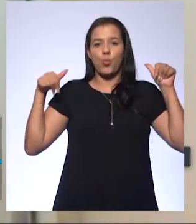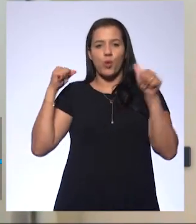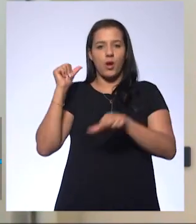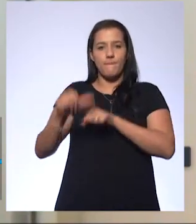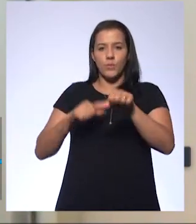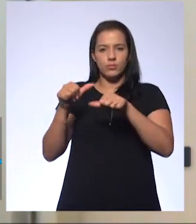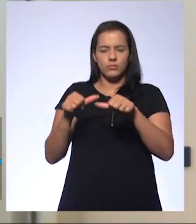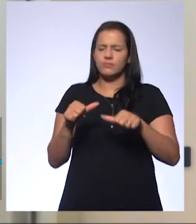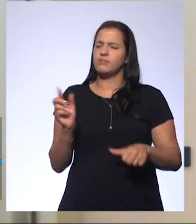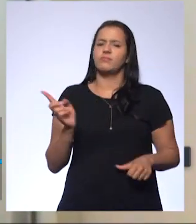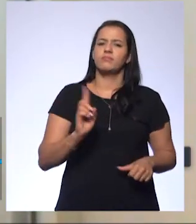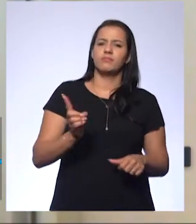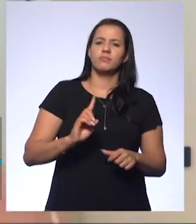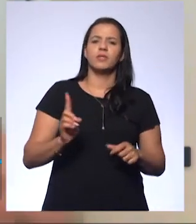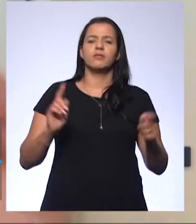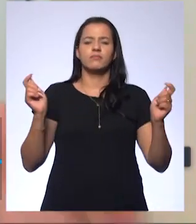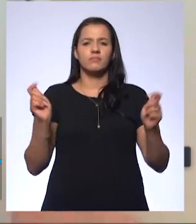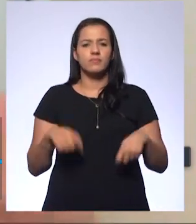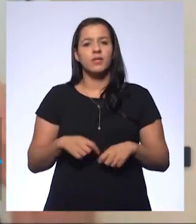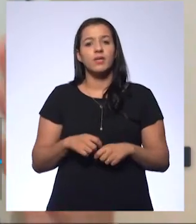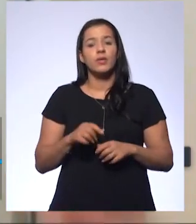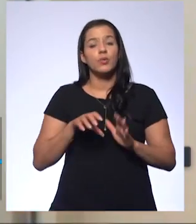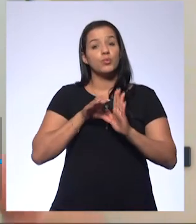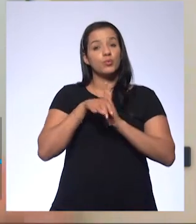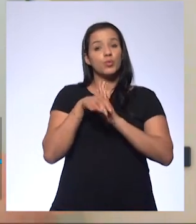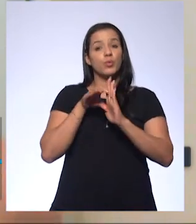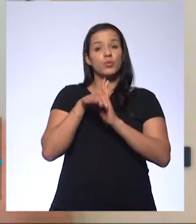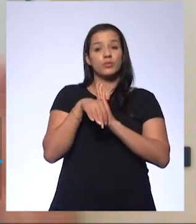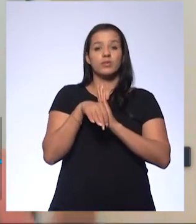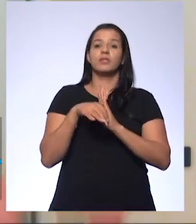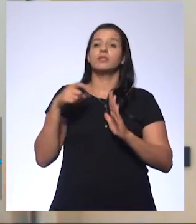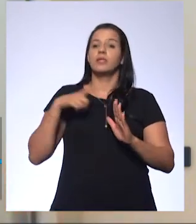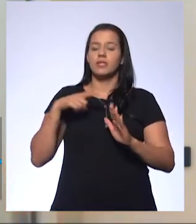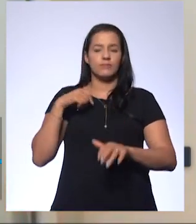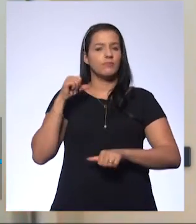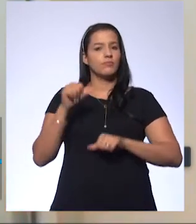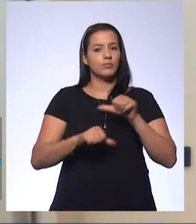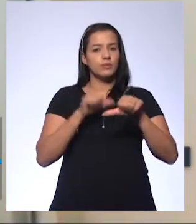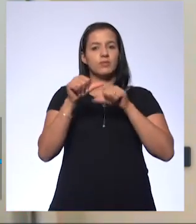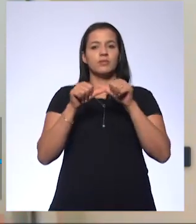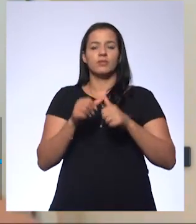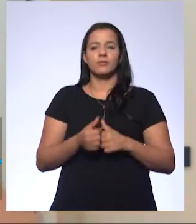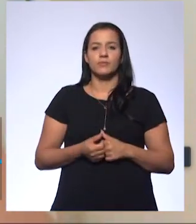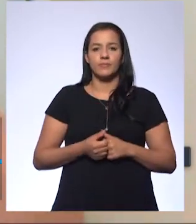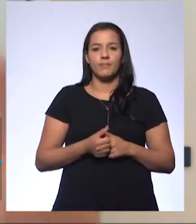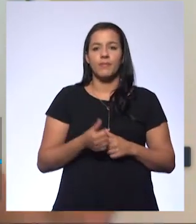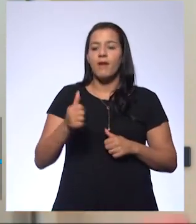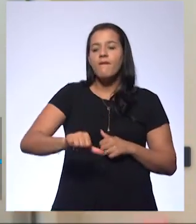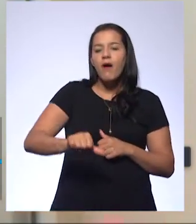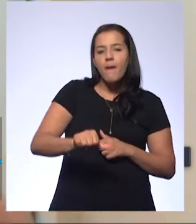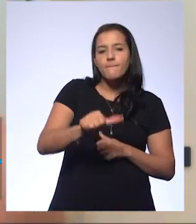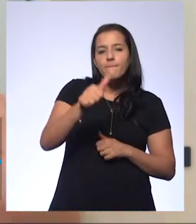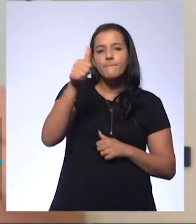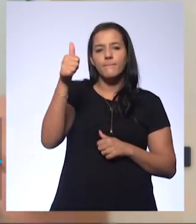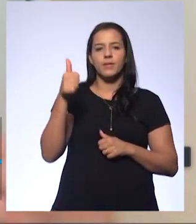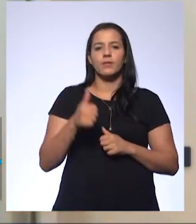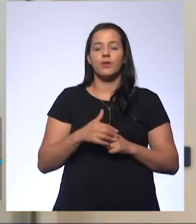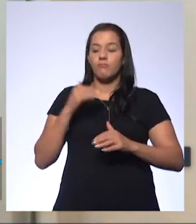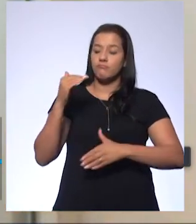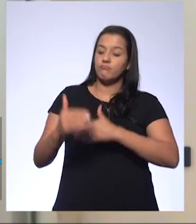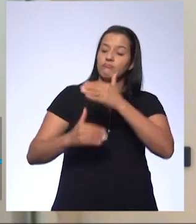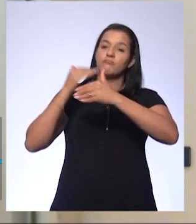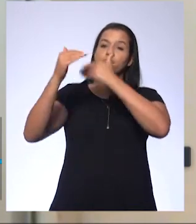Só que é muito importante que os nossos alunos, né, que vocês, alunos, compreendam que a ciência ela não é imutável. Então,